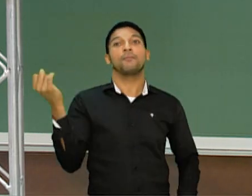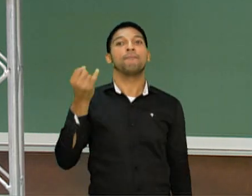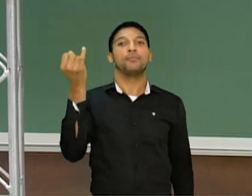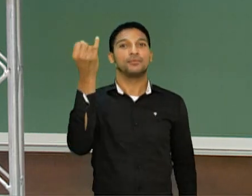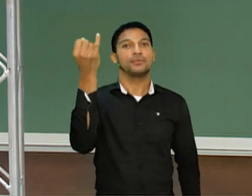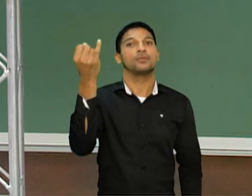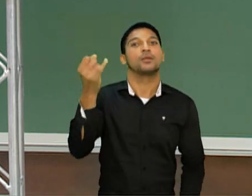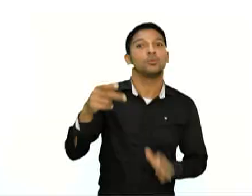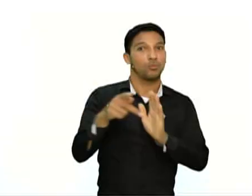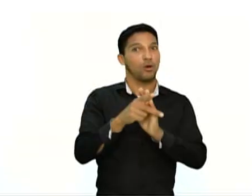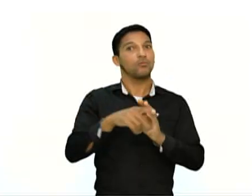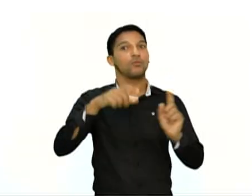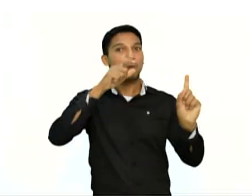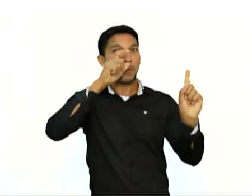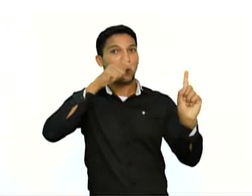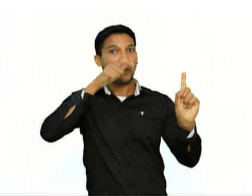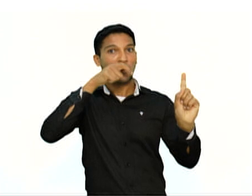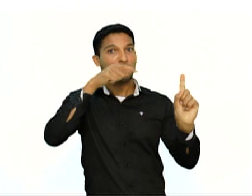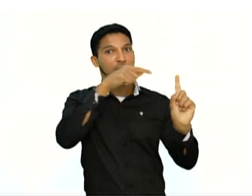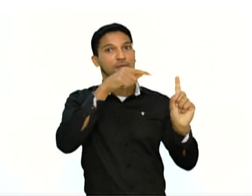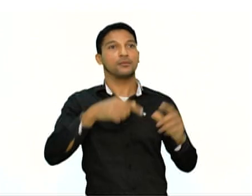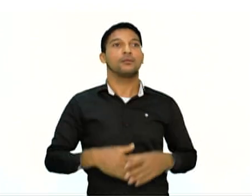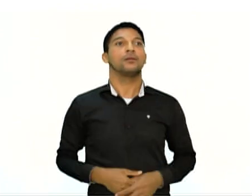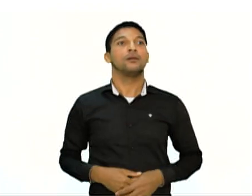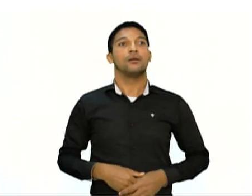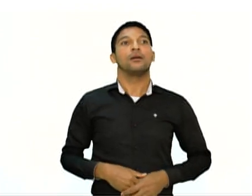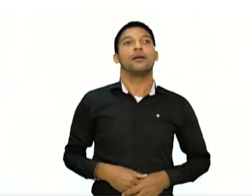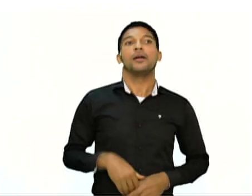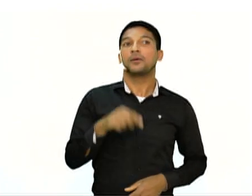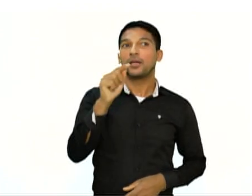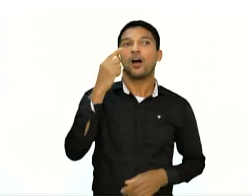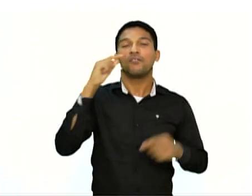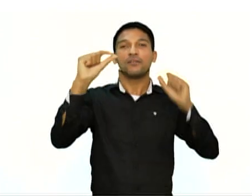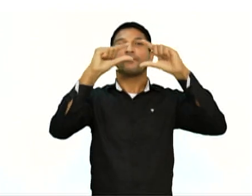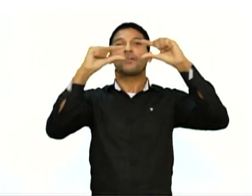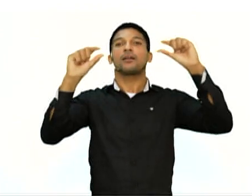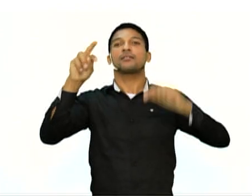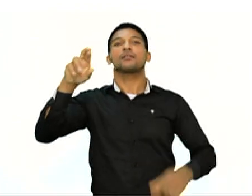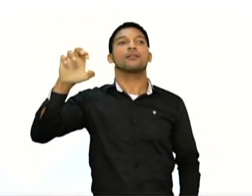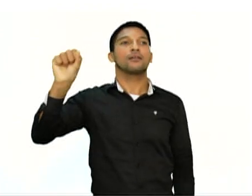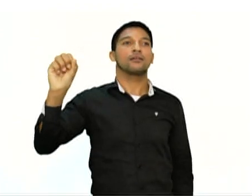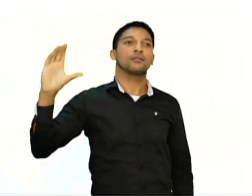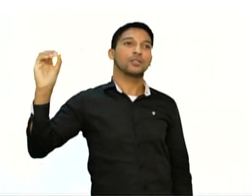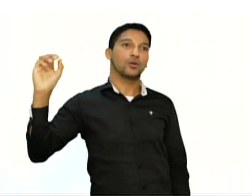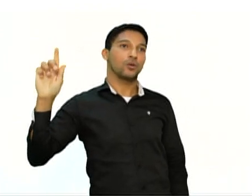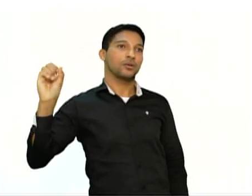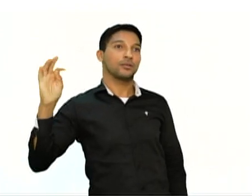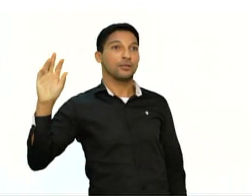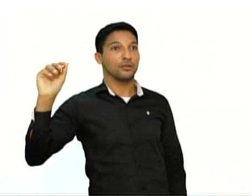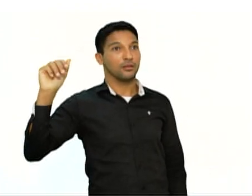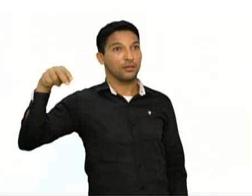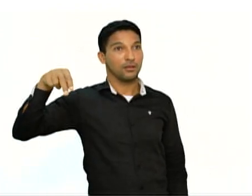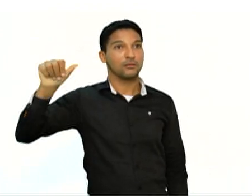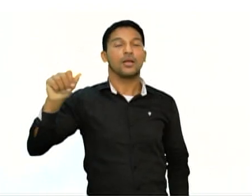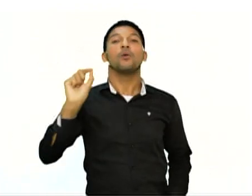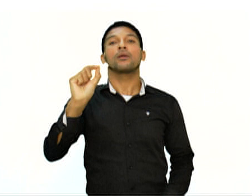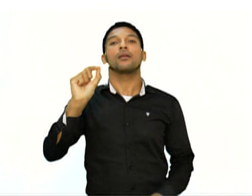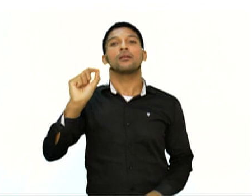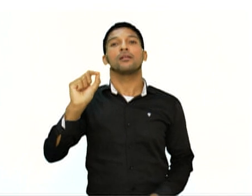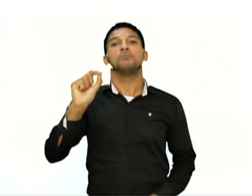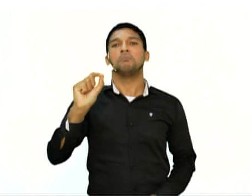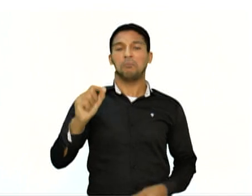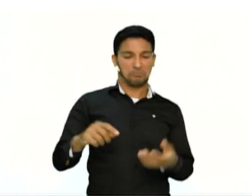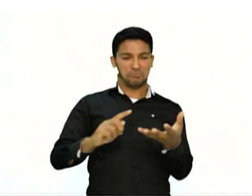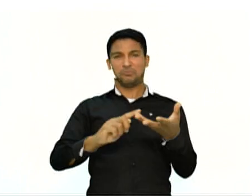importante no René Descartes, que é o conceito de res cogitans, uma substância que pensa. Nós,